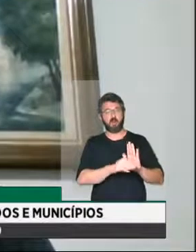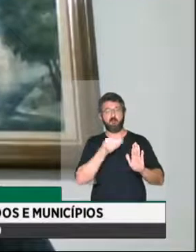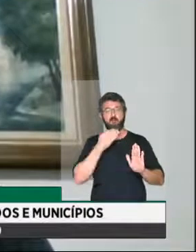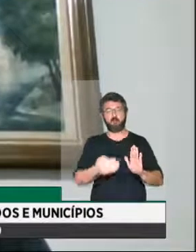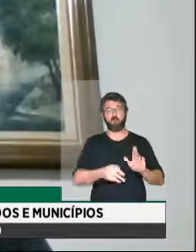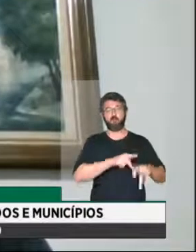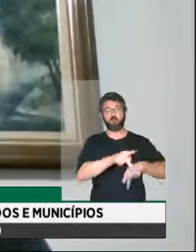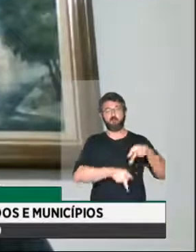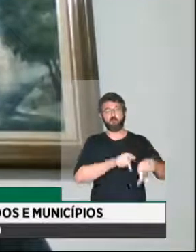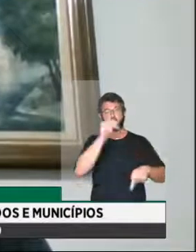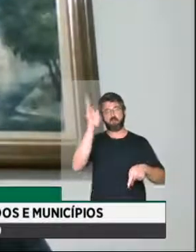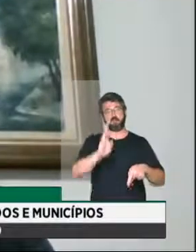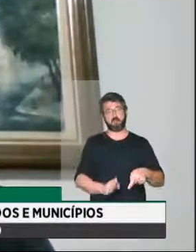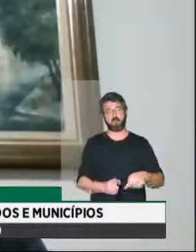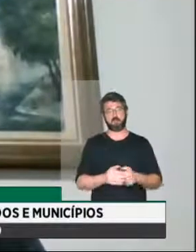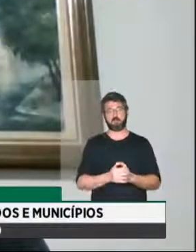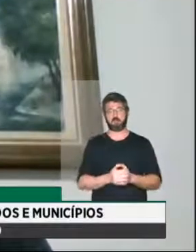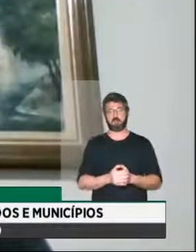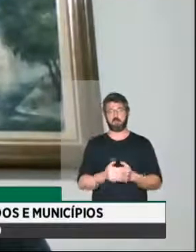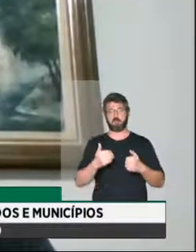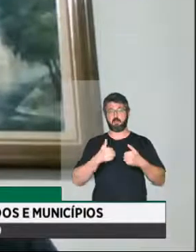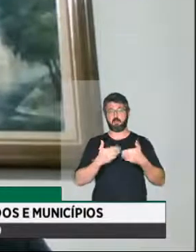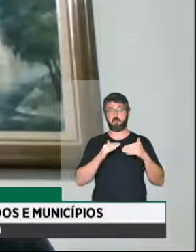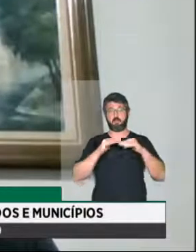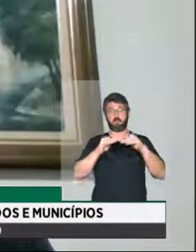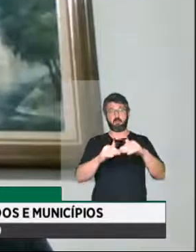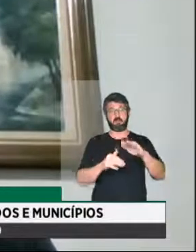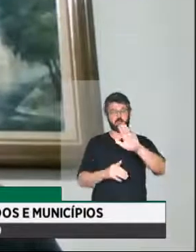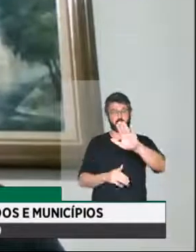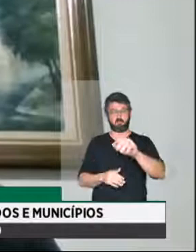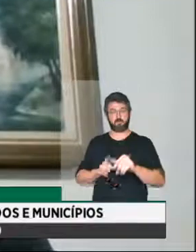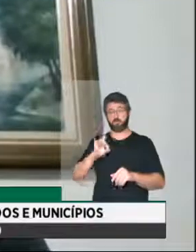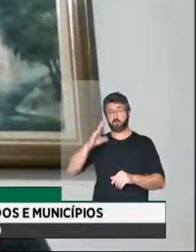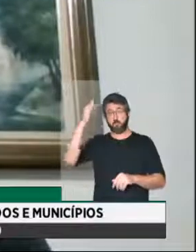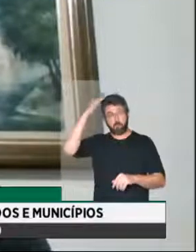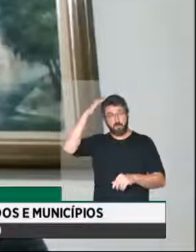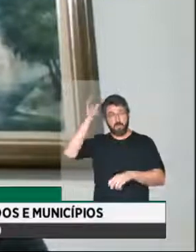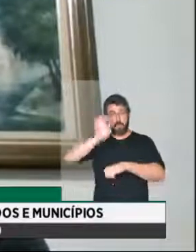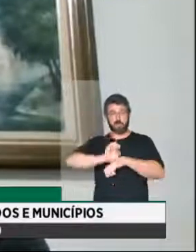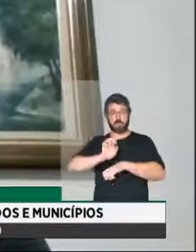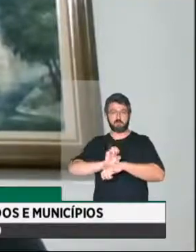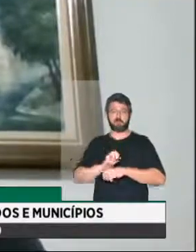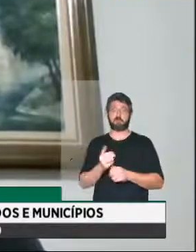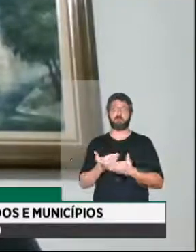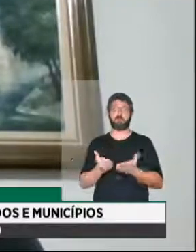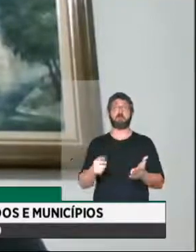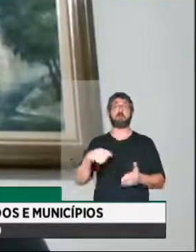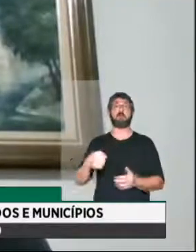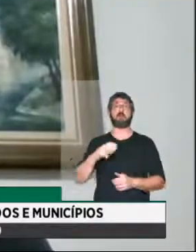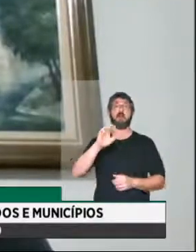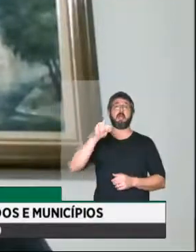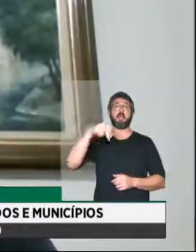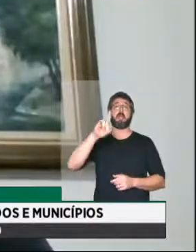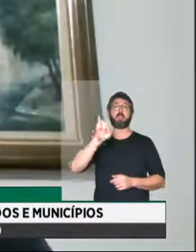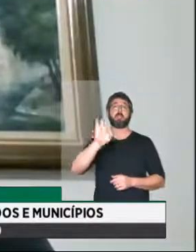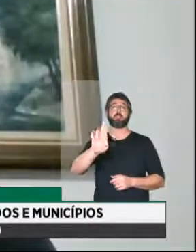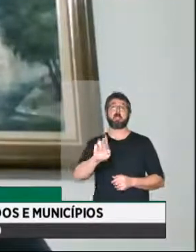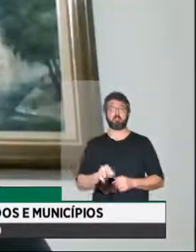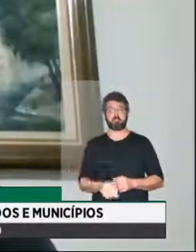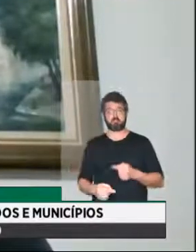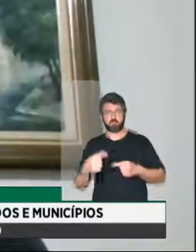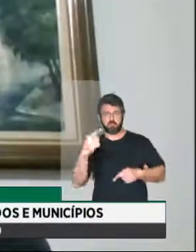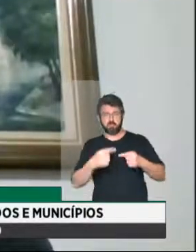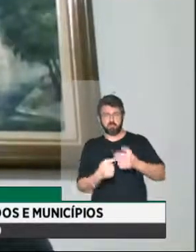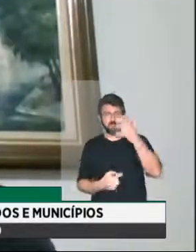favor dos cidadãos brasileiros. Eu queria dizer, Sol do Pará, um dos que mais perdem com a Lei Candir. Se queremos